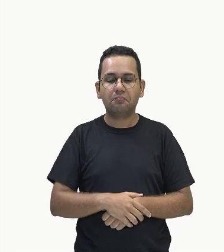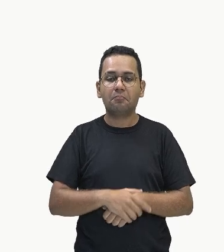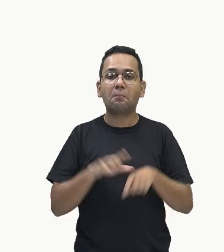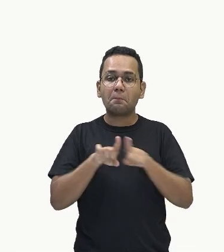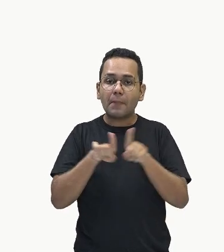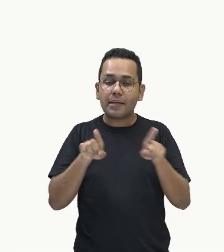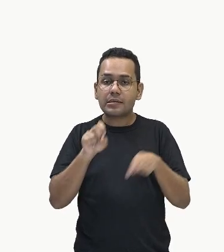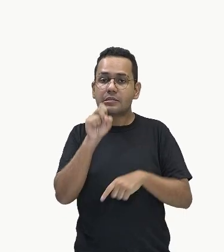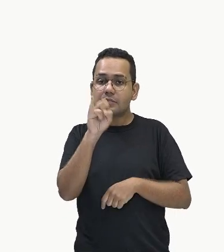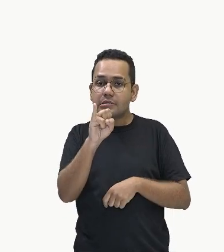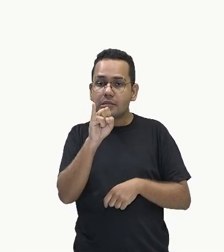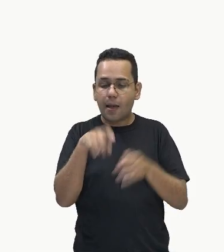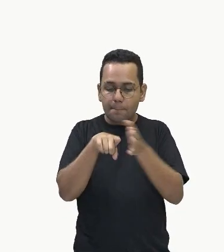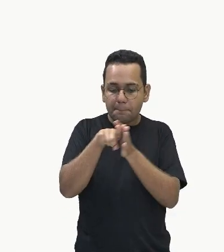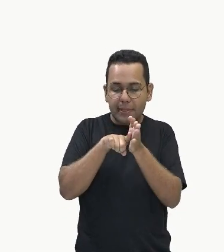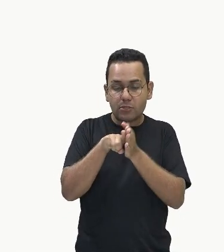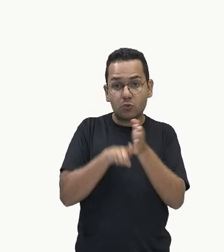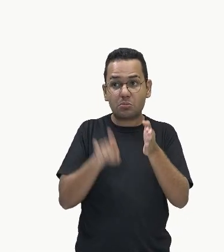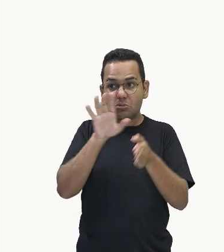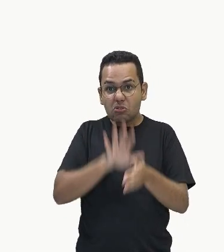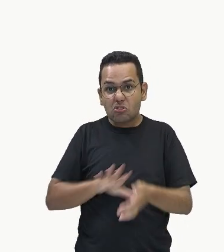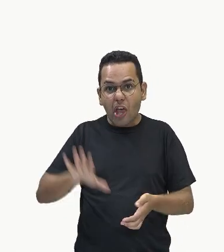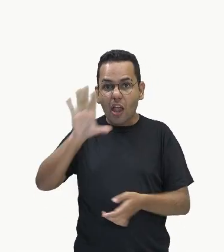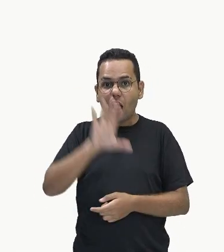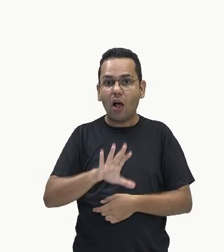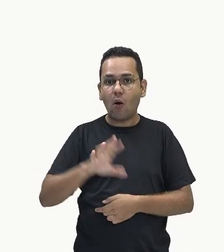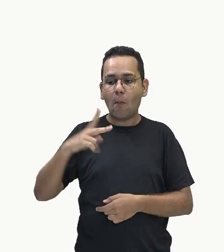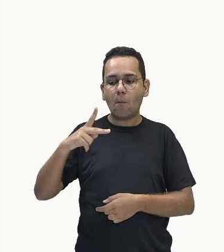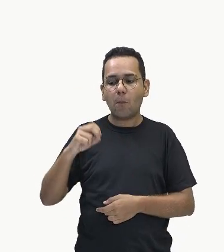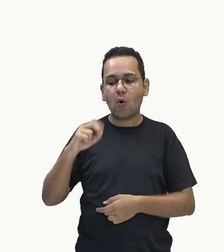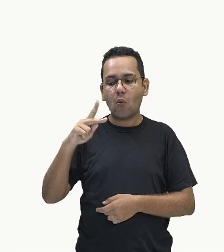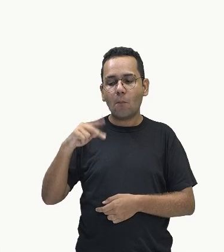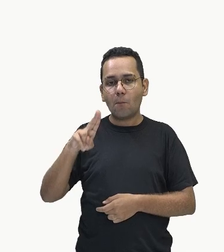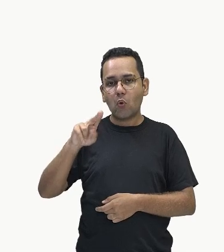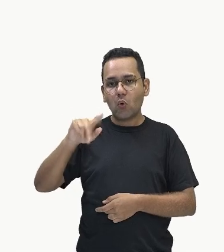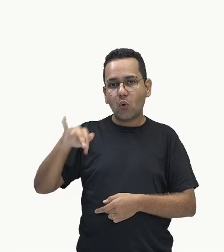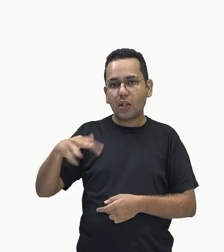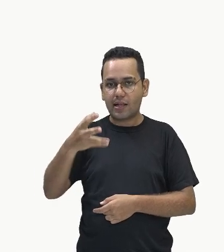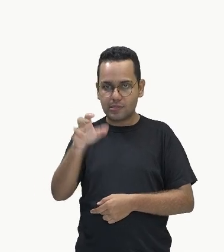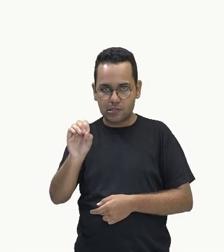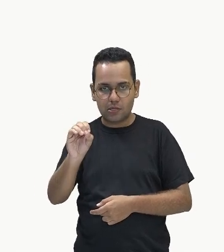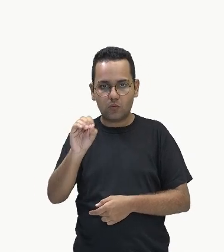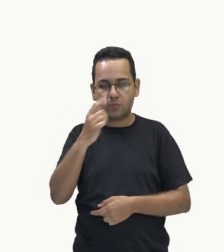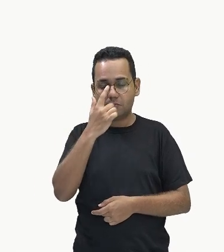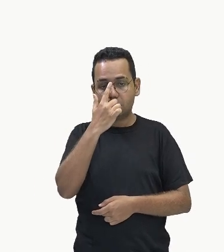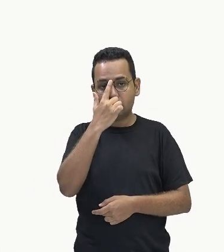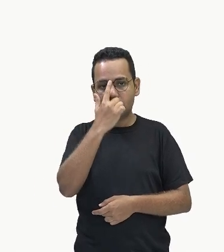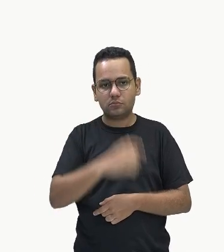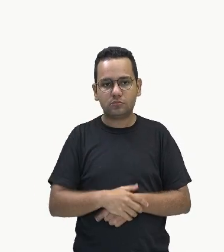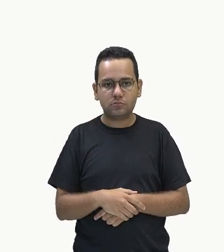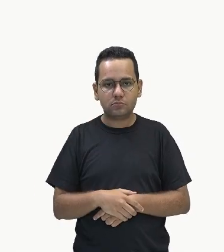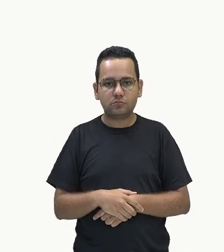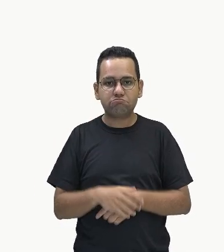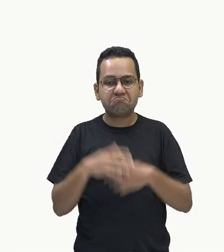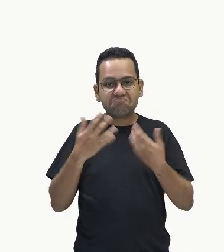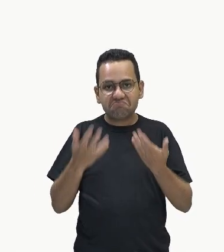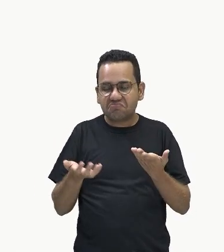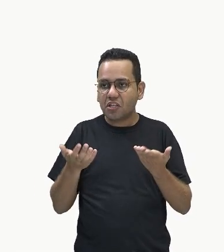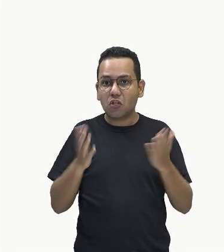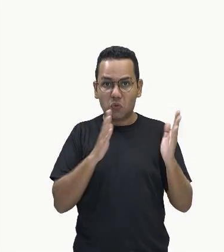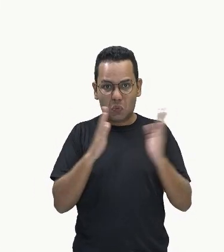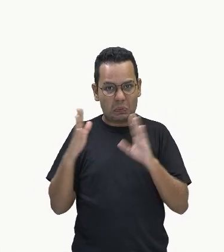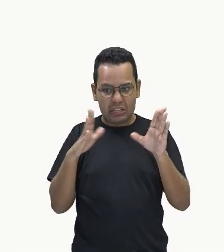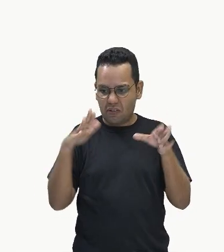a população, é muito provável que, no dia da eleição, ainda não tivesse sido finalizada